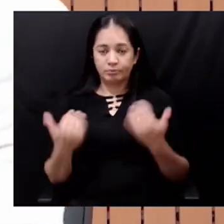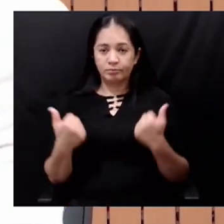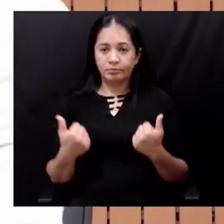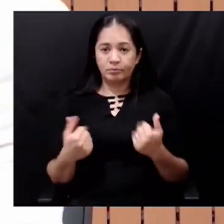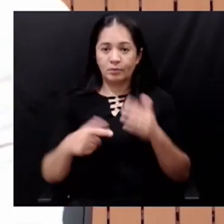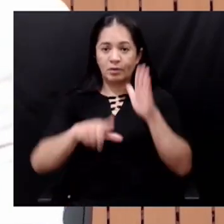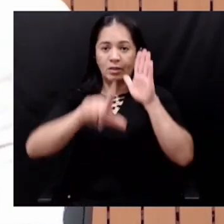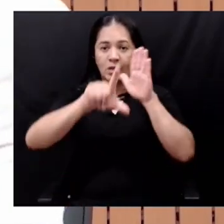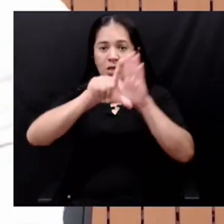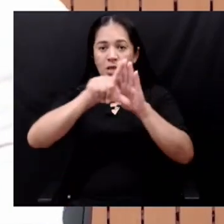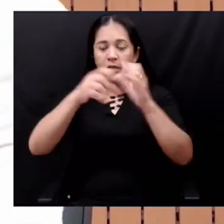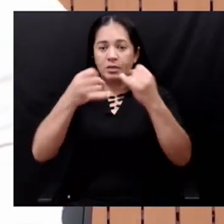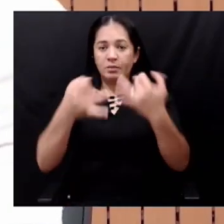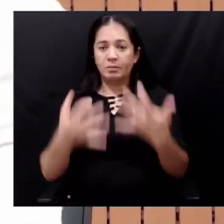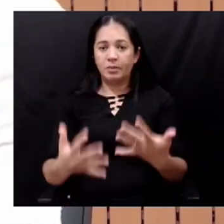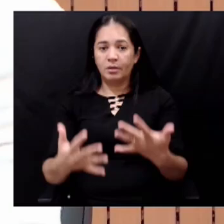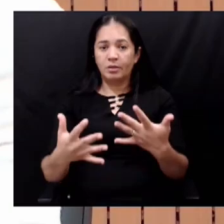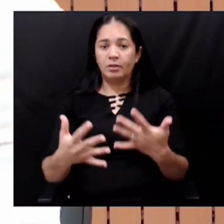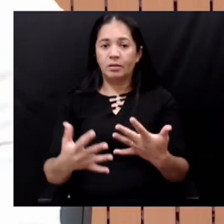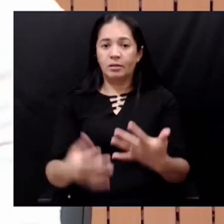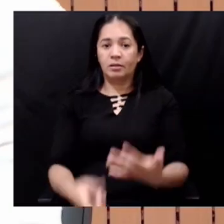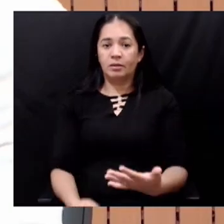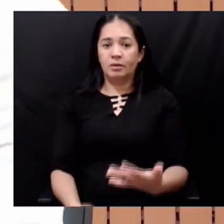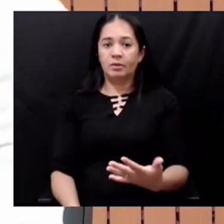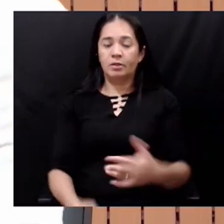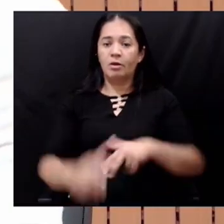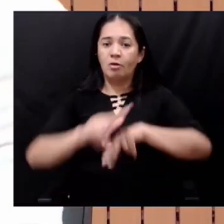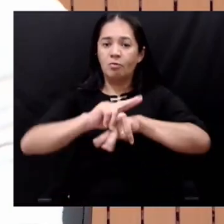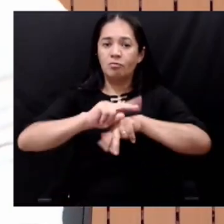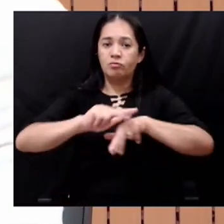que diversidade na universidade